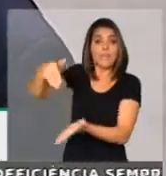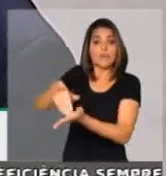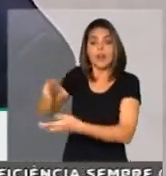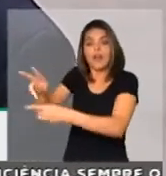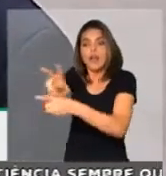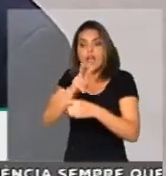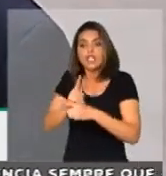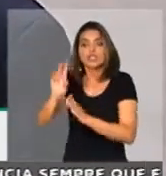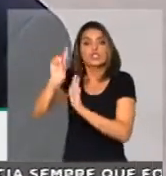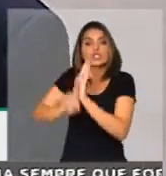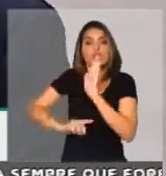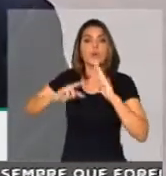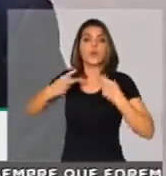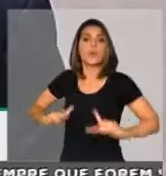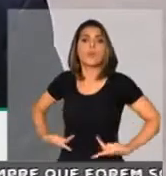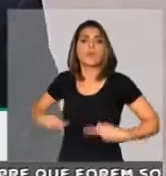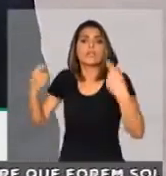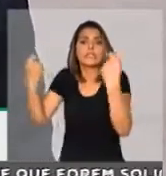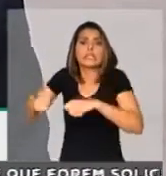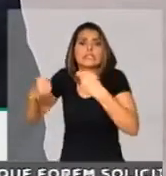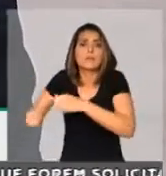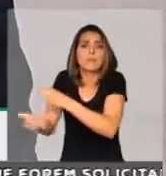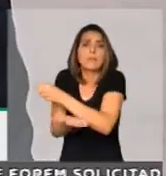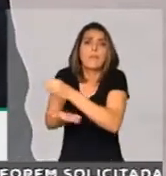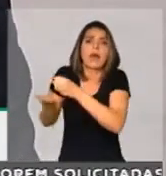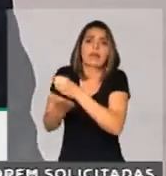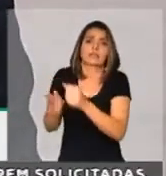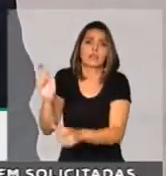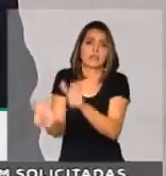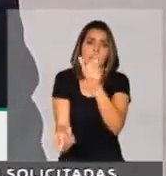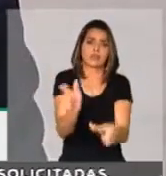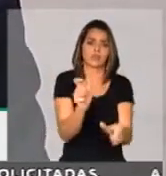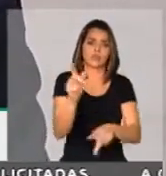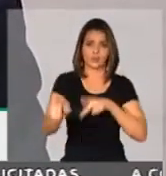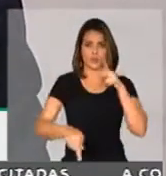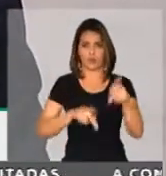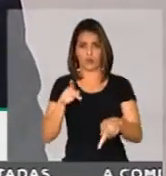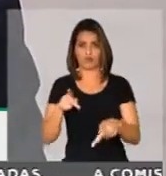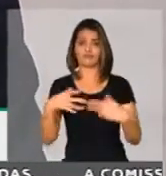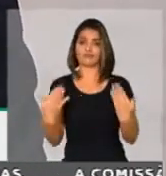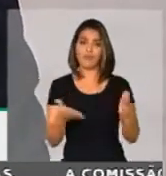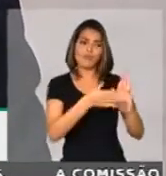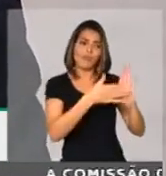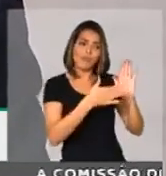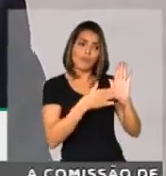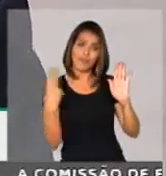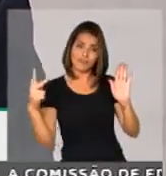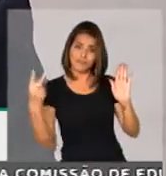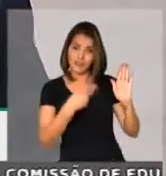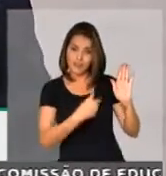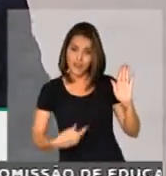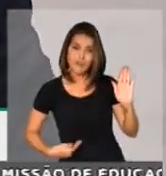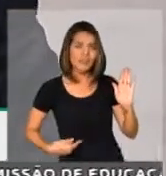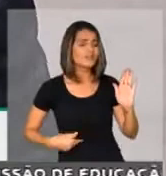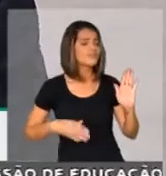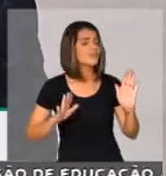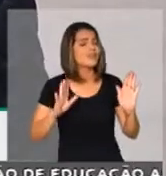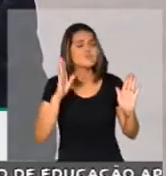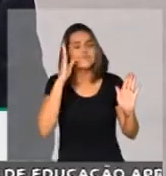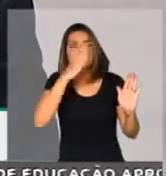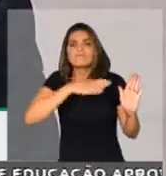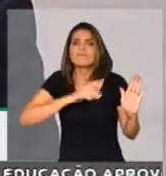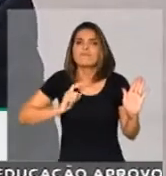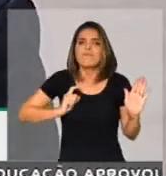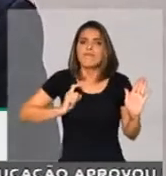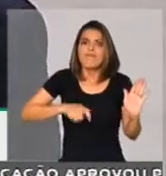das pessoas. E, portanto, essa proposta do governo é uma proposta cruel, é